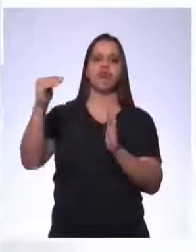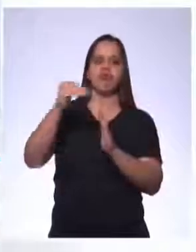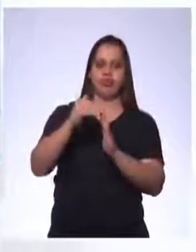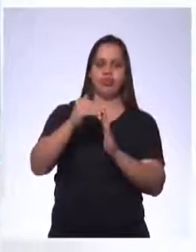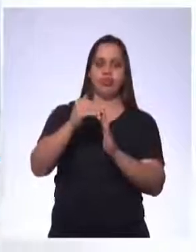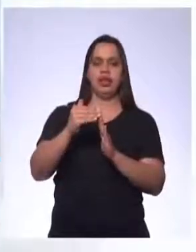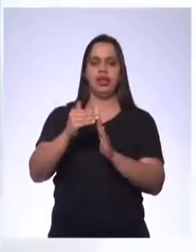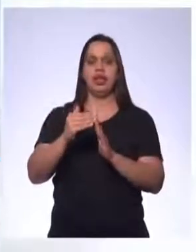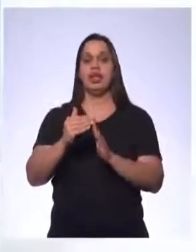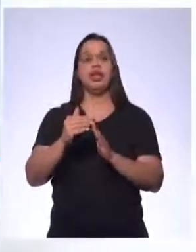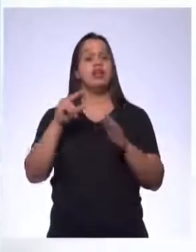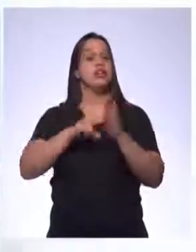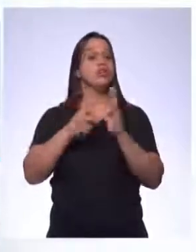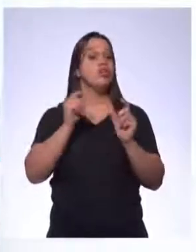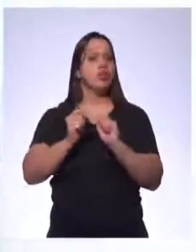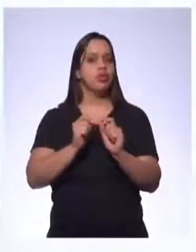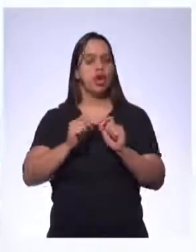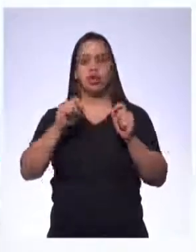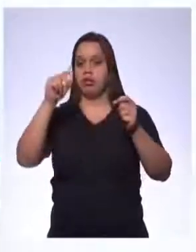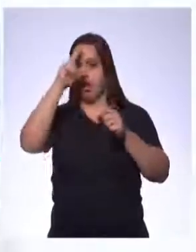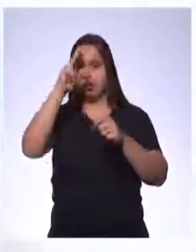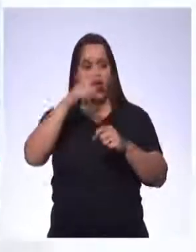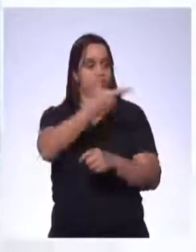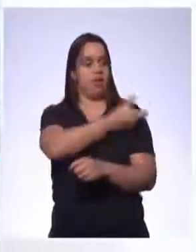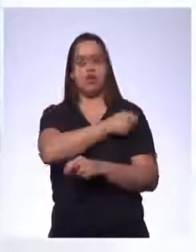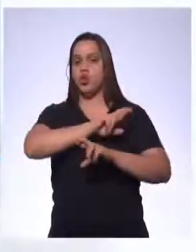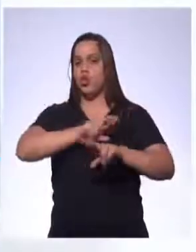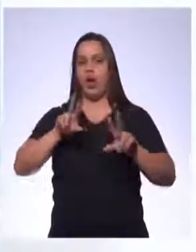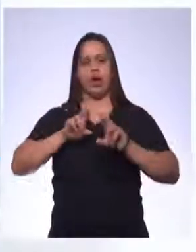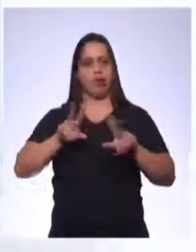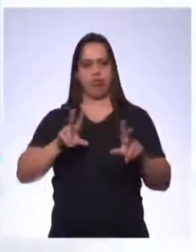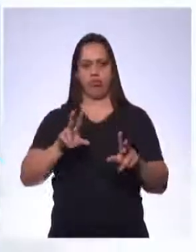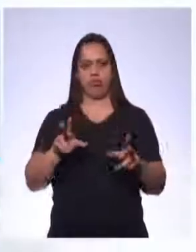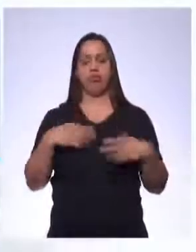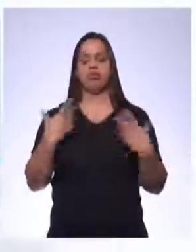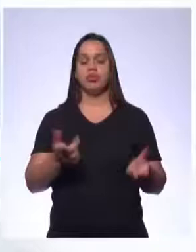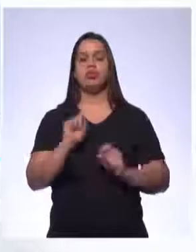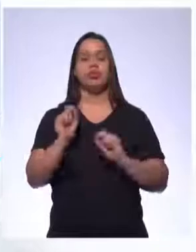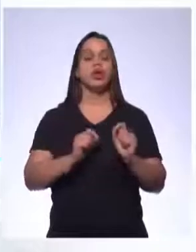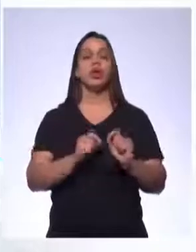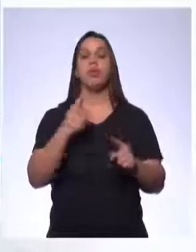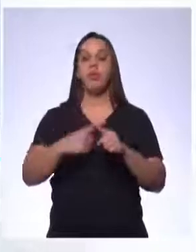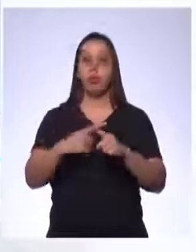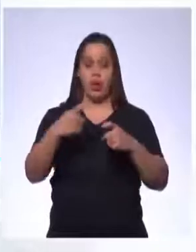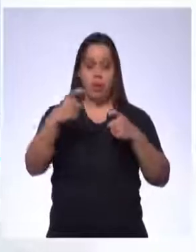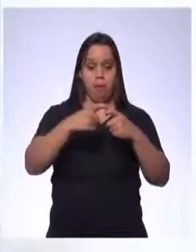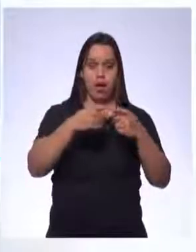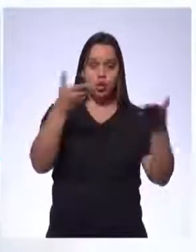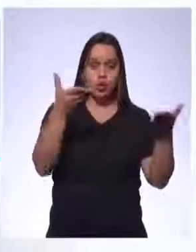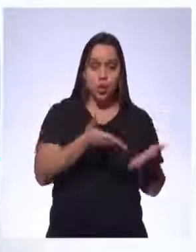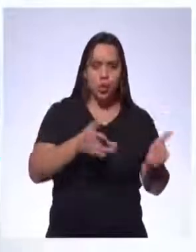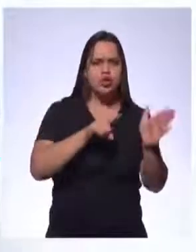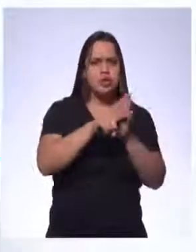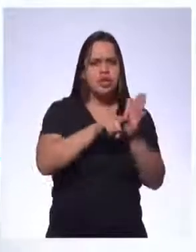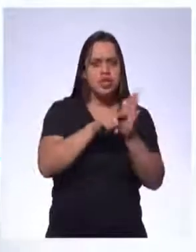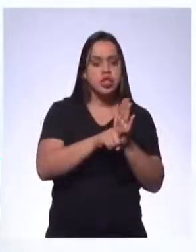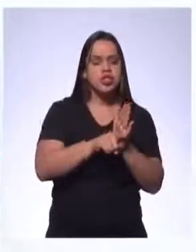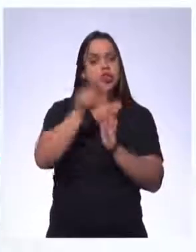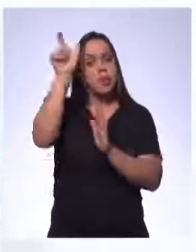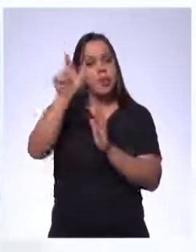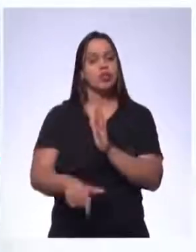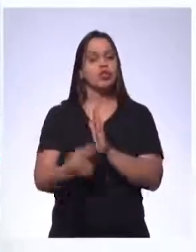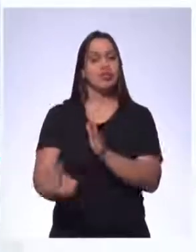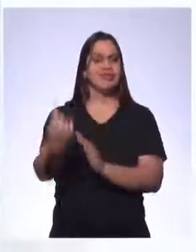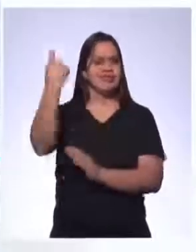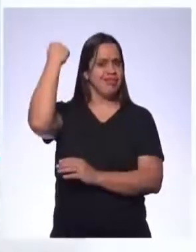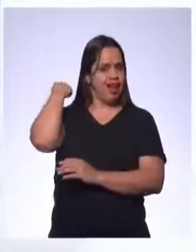da vacina não é diferente, tá? Os médicos de hoje estão sob os ombros daqueles do passado. Por isso que muitos erros eles